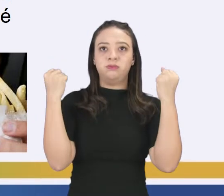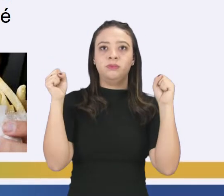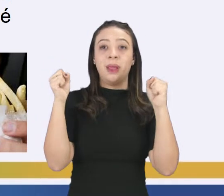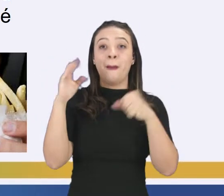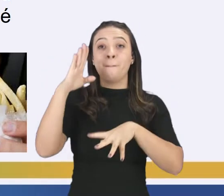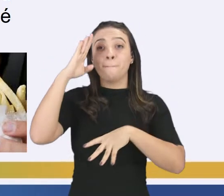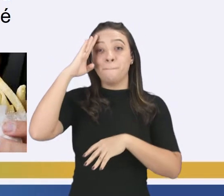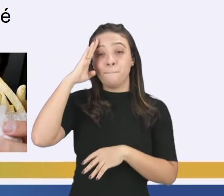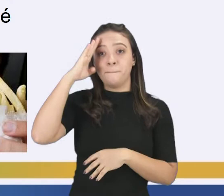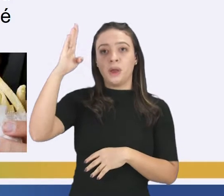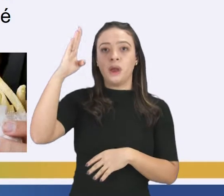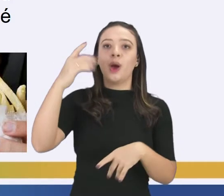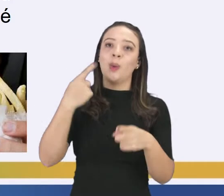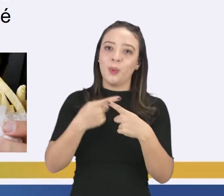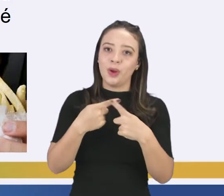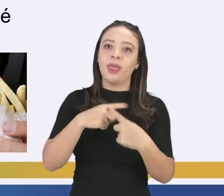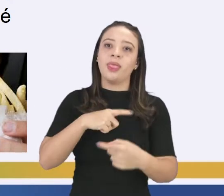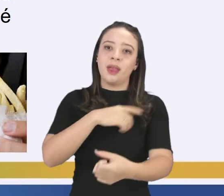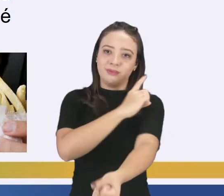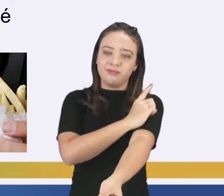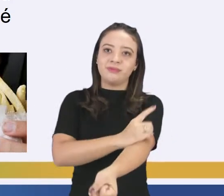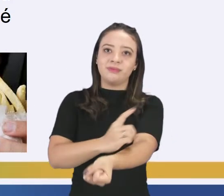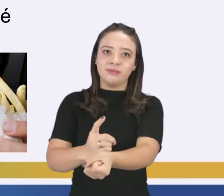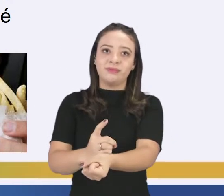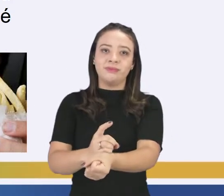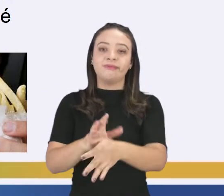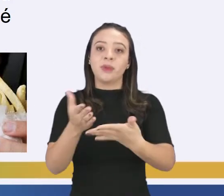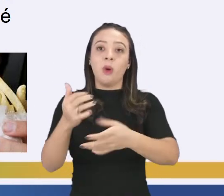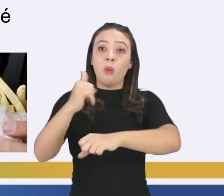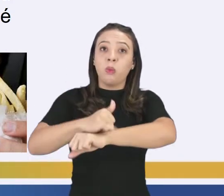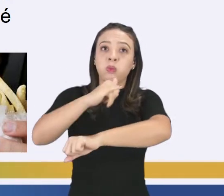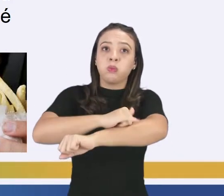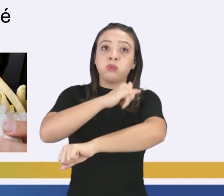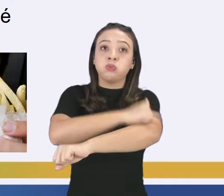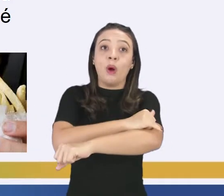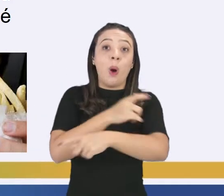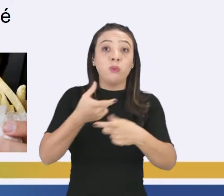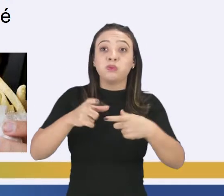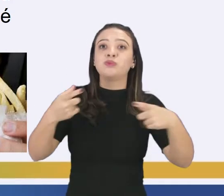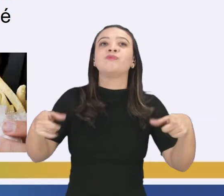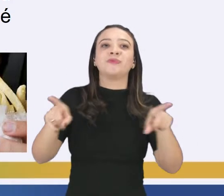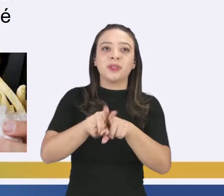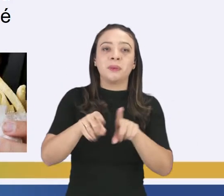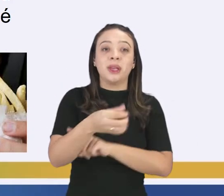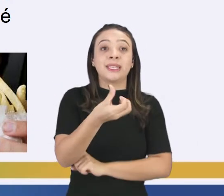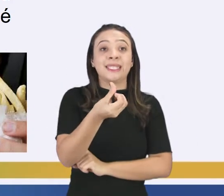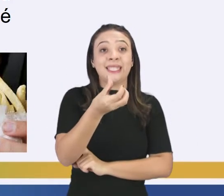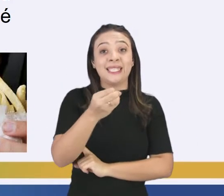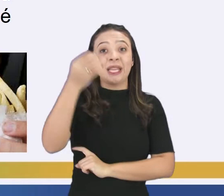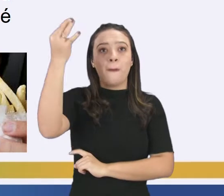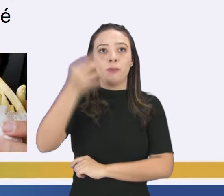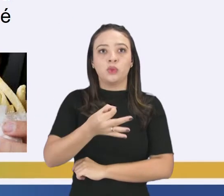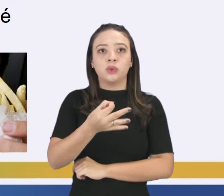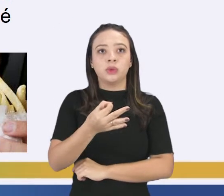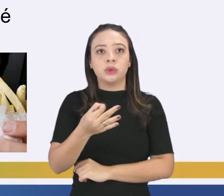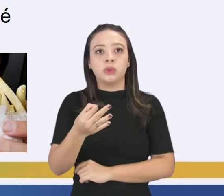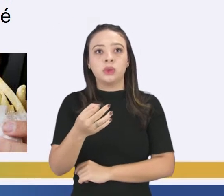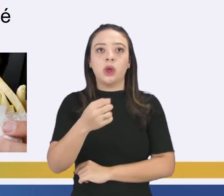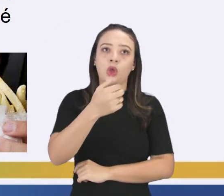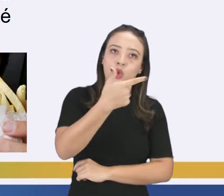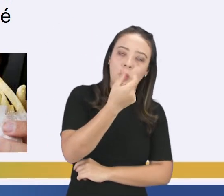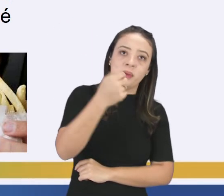os especialistas. Não por coincidência, a obesidade saltou 60% entre